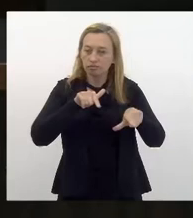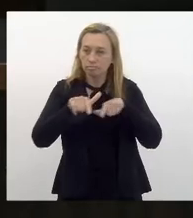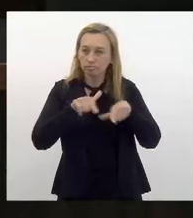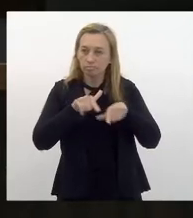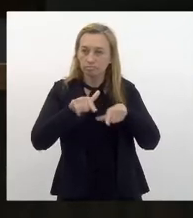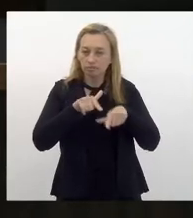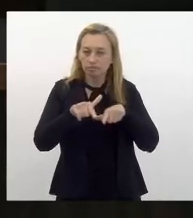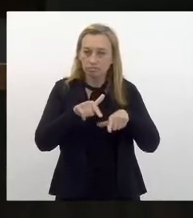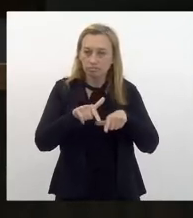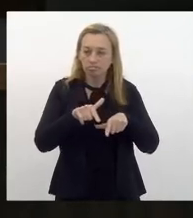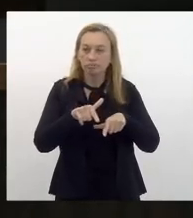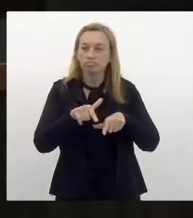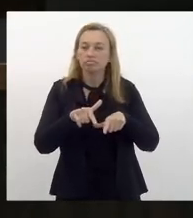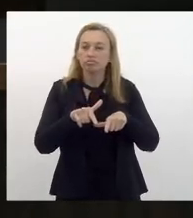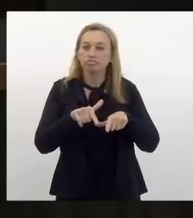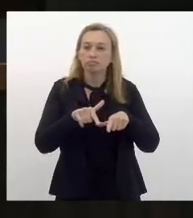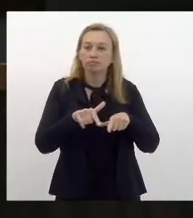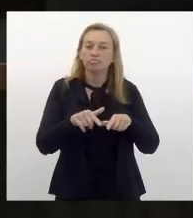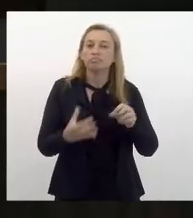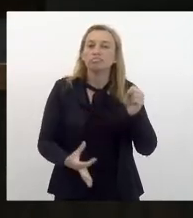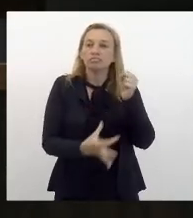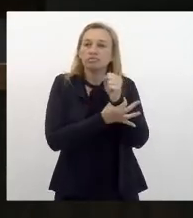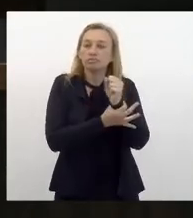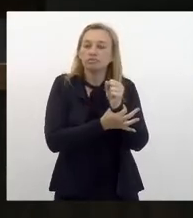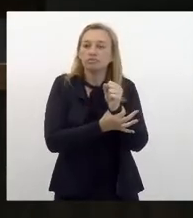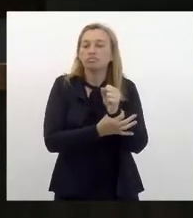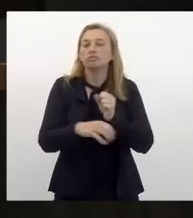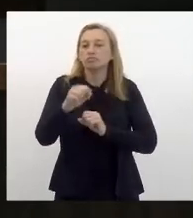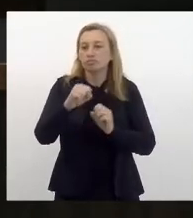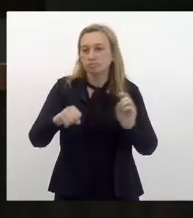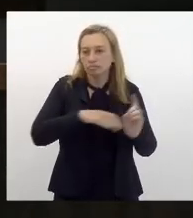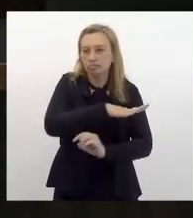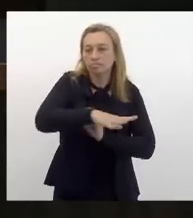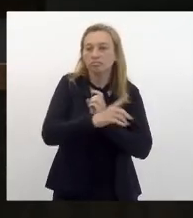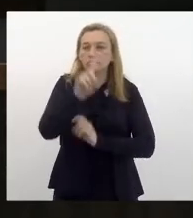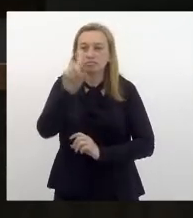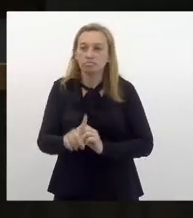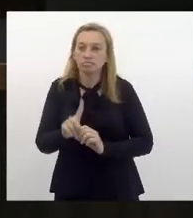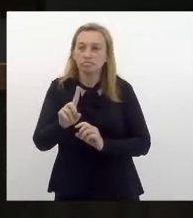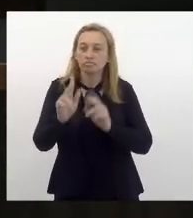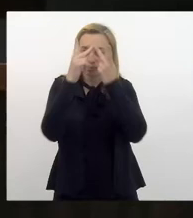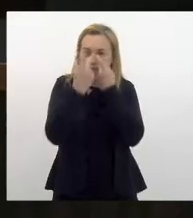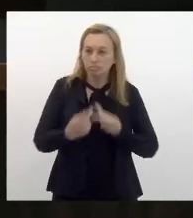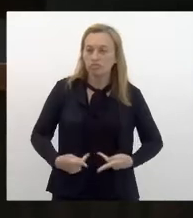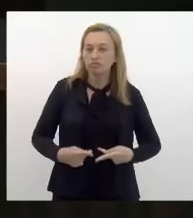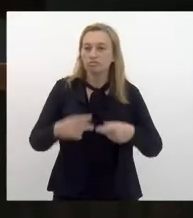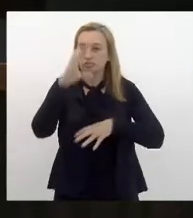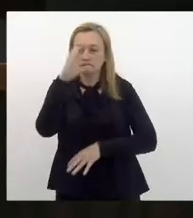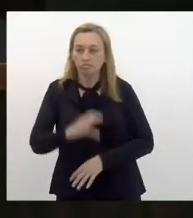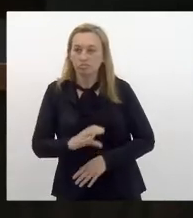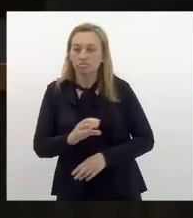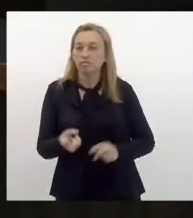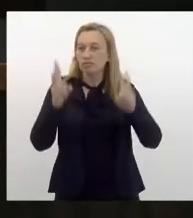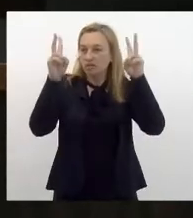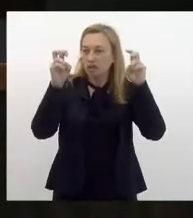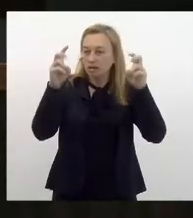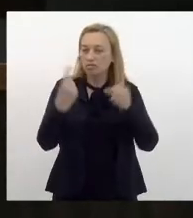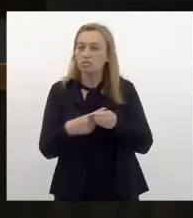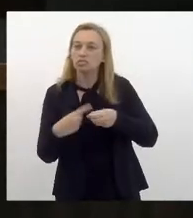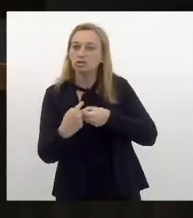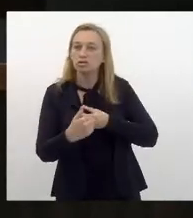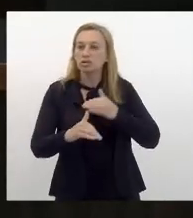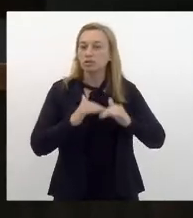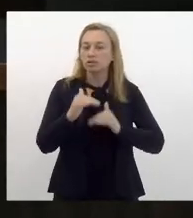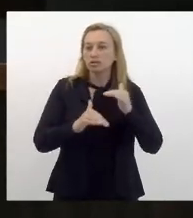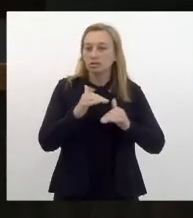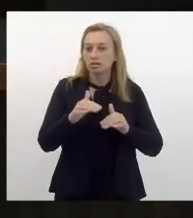trabalho legislação social e Seguridade Social de defesa dos direitos humanos e Cidadania de assuntos municipais e desenvolvimento